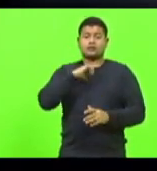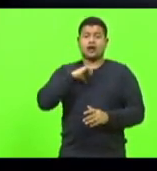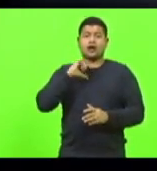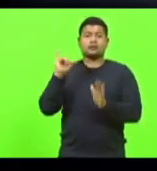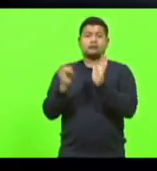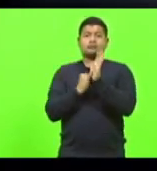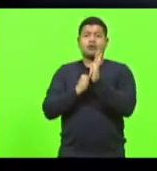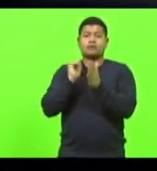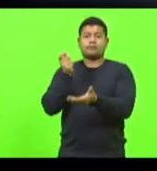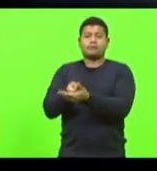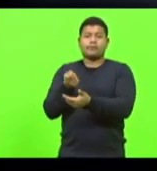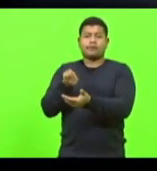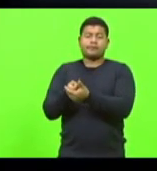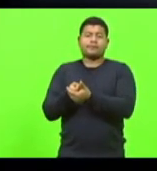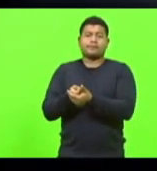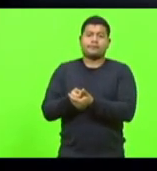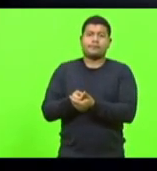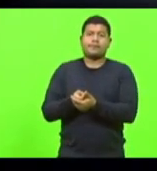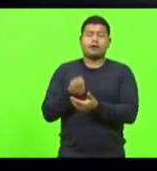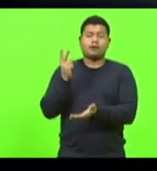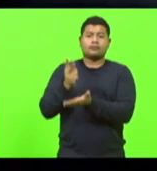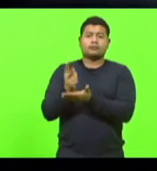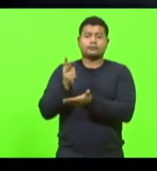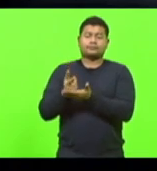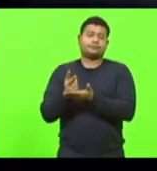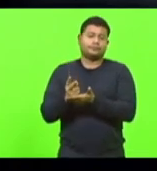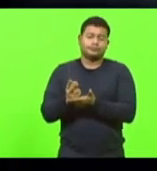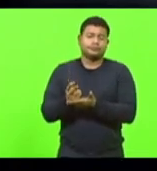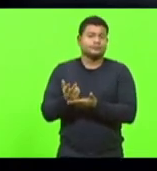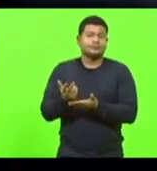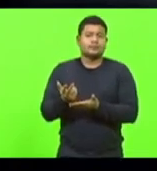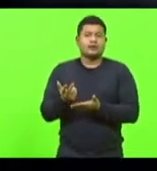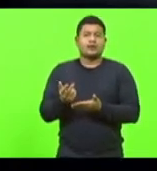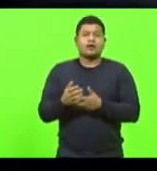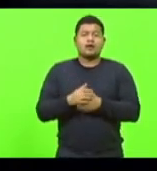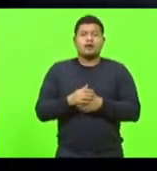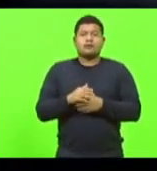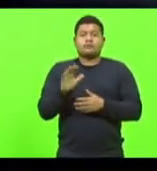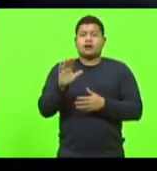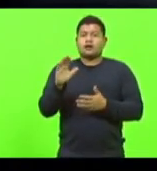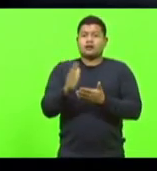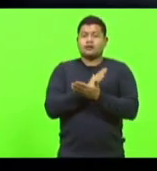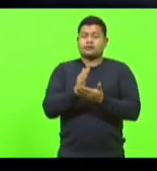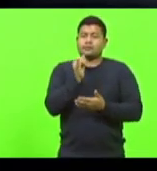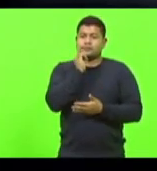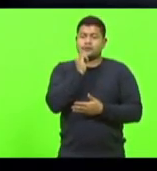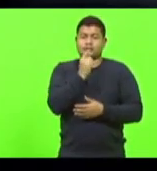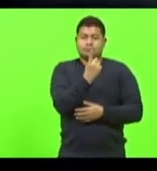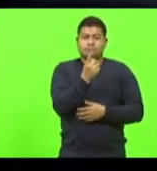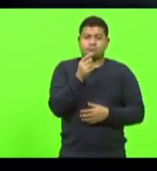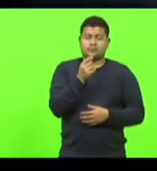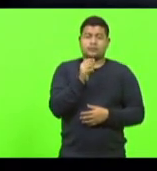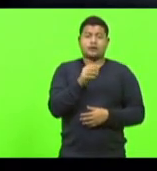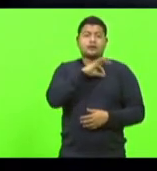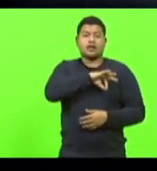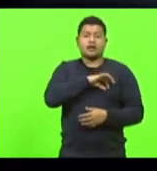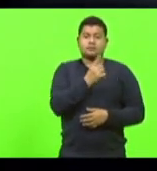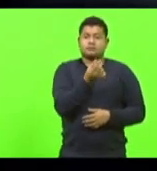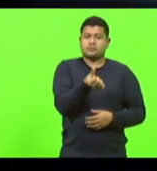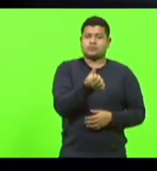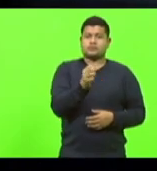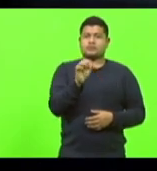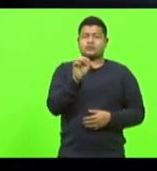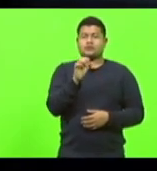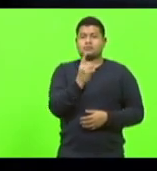e prevê a manutenção mas nós estamos falando aqui daqueles que ganham de mil e cem reais e